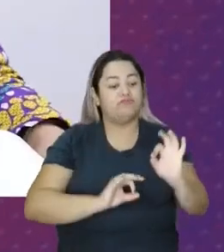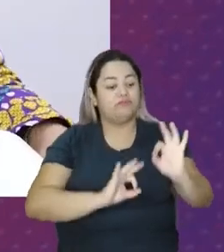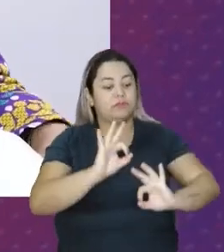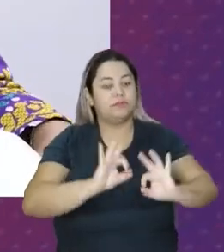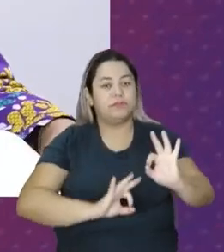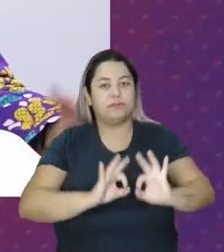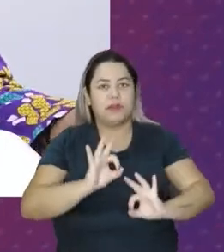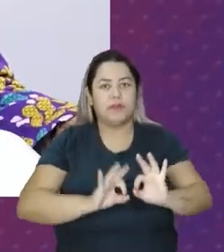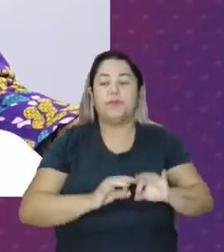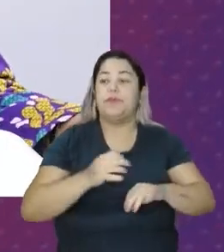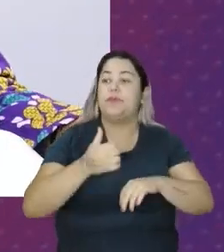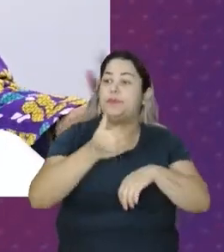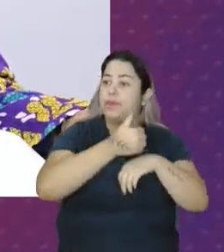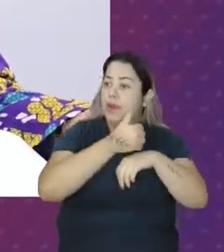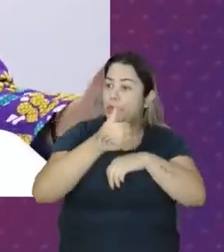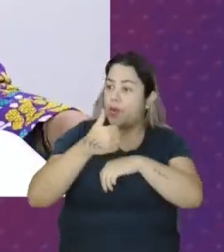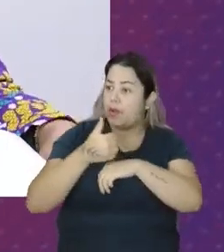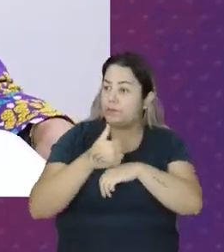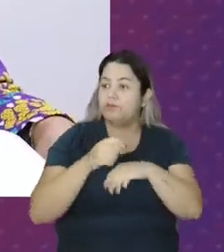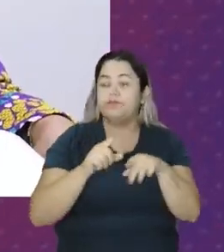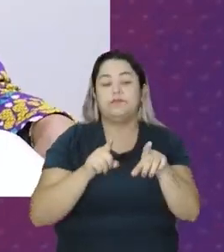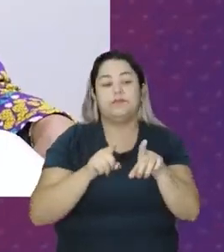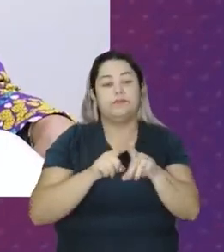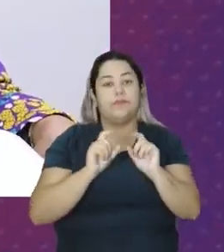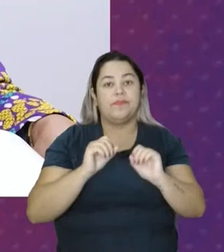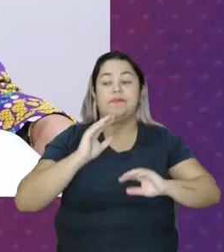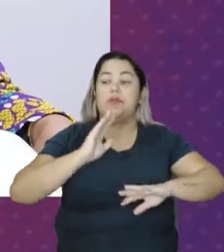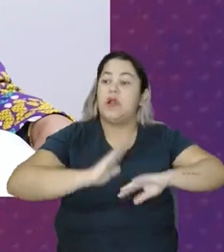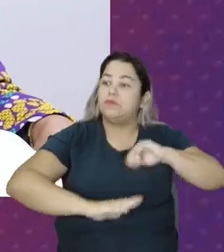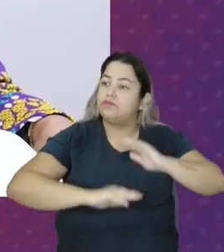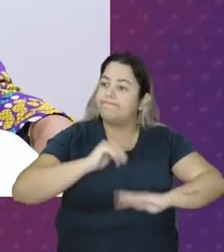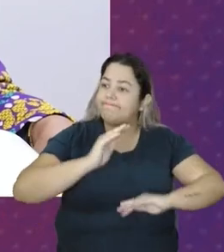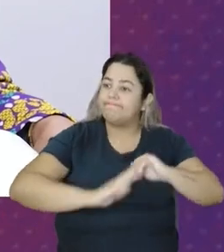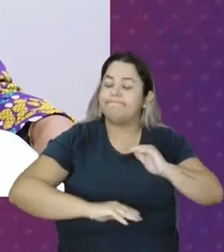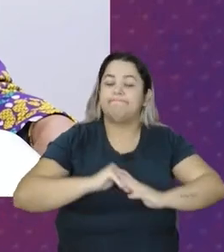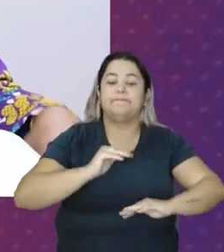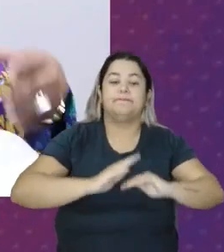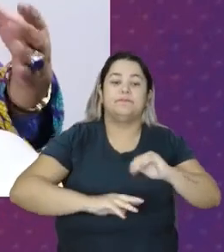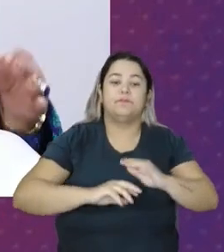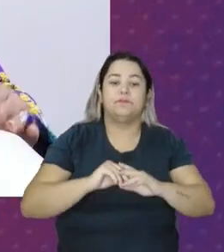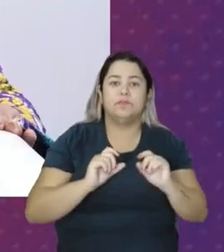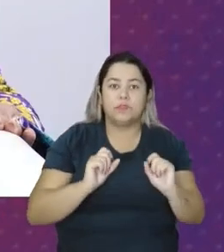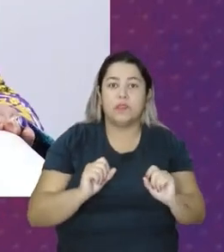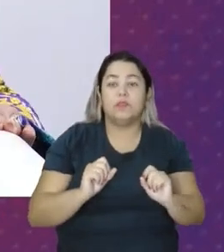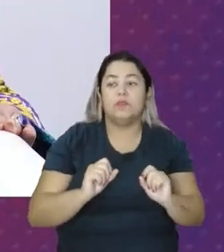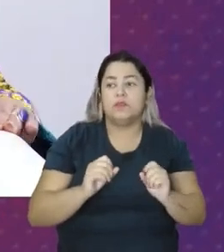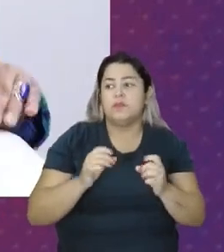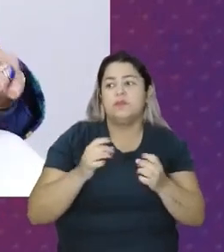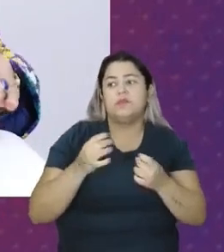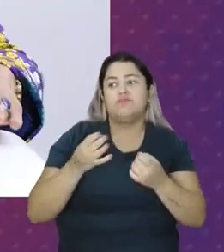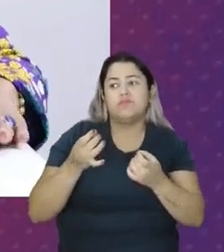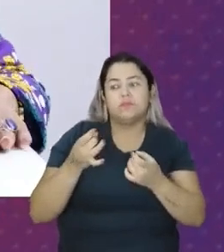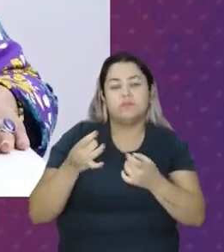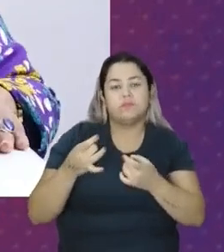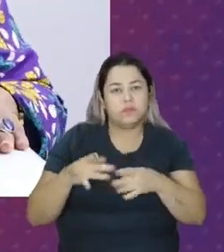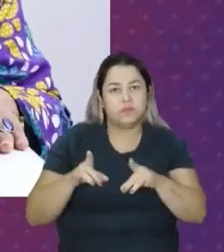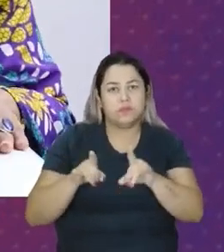para ocupar, exercer determinadas profissões. E nos relegaram